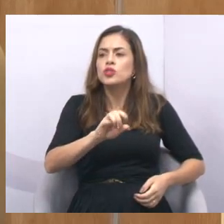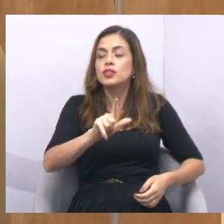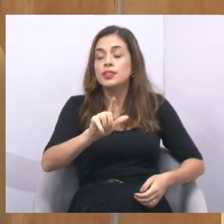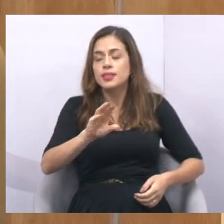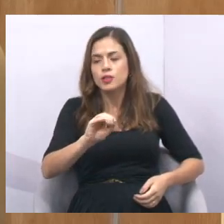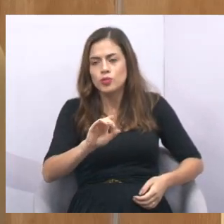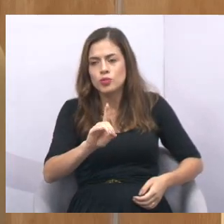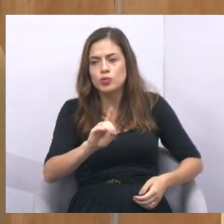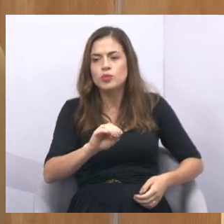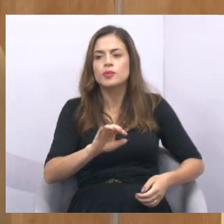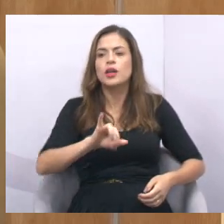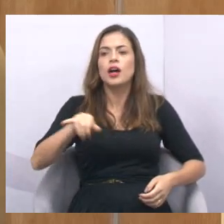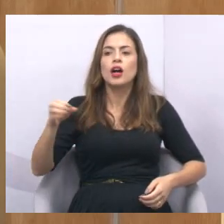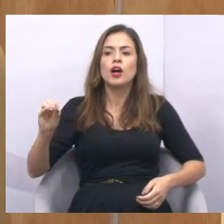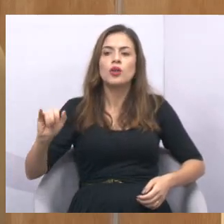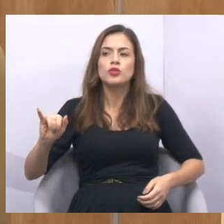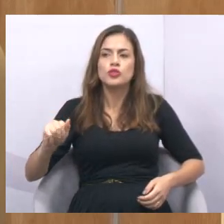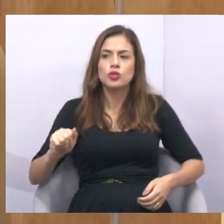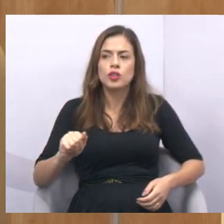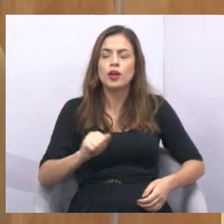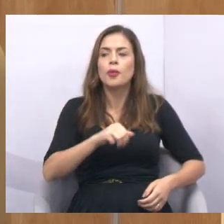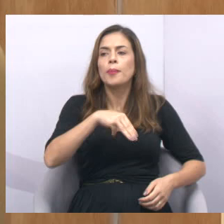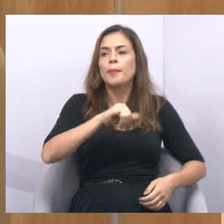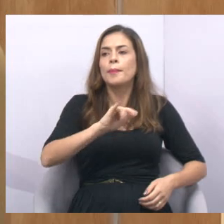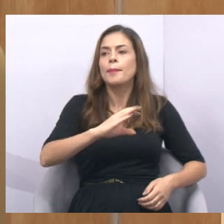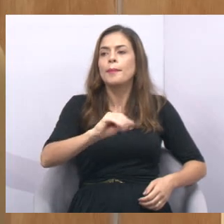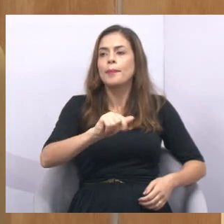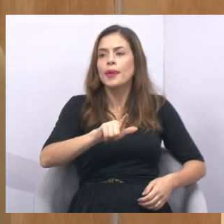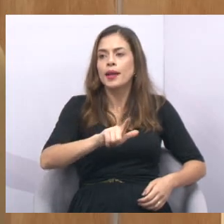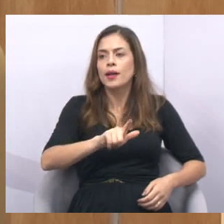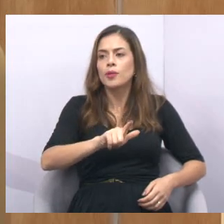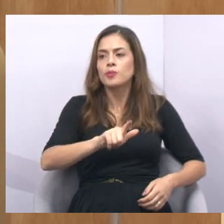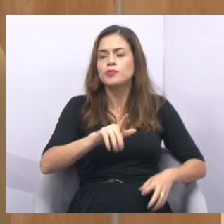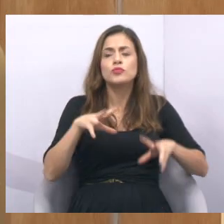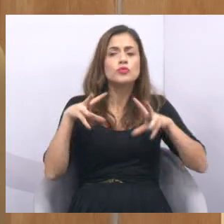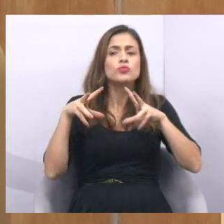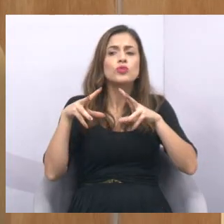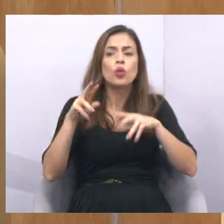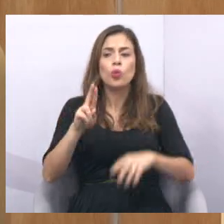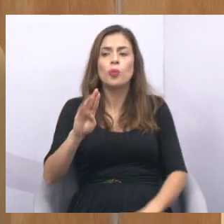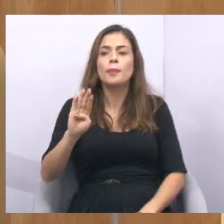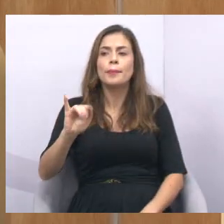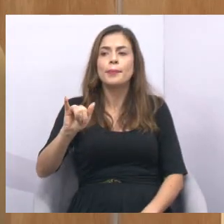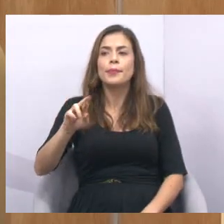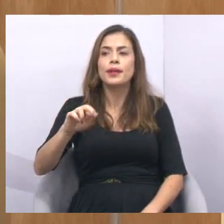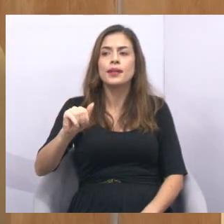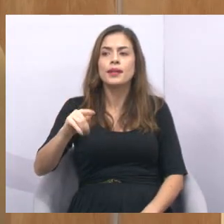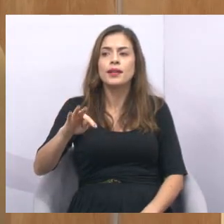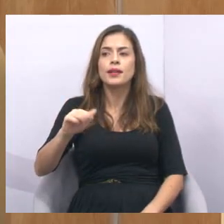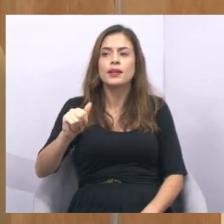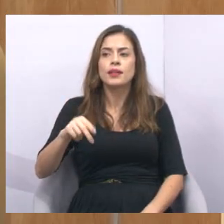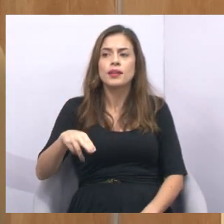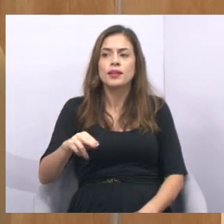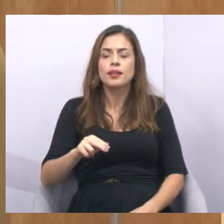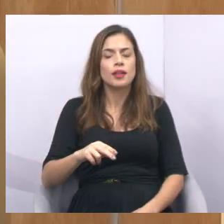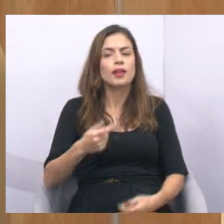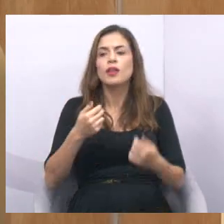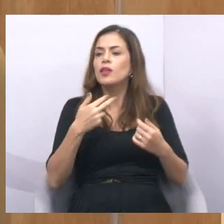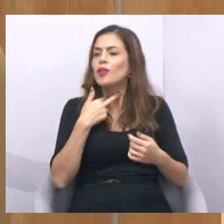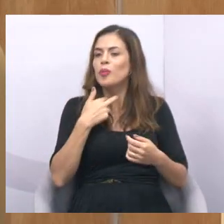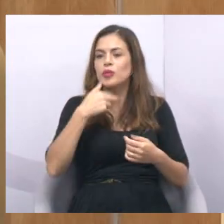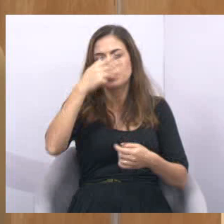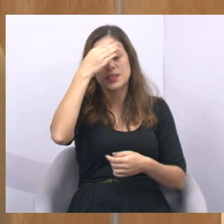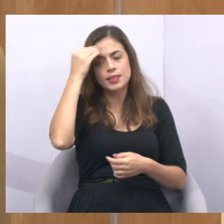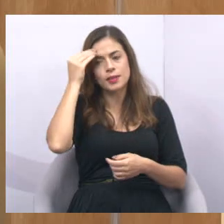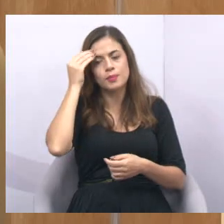Joia, ao Mical, todos aqueles que, o Biratã, não podia jamais esquecer o